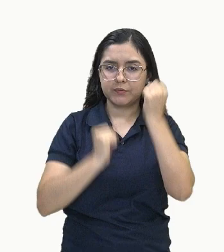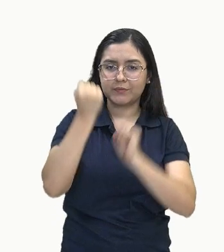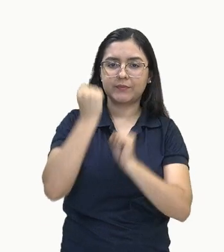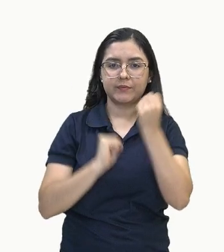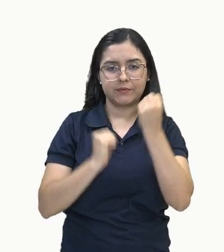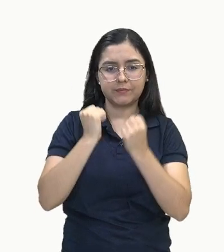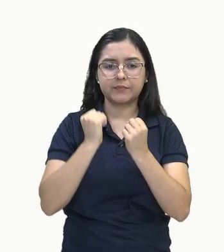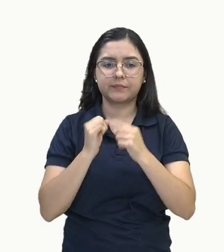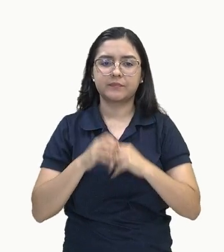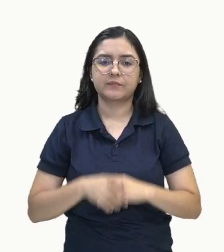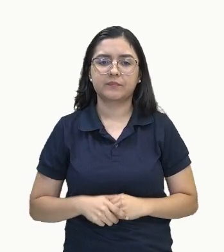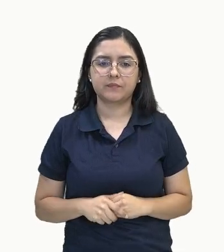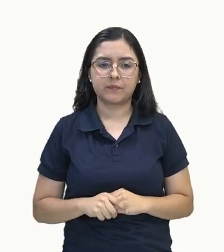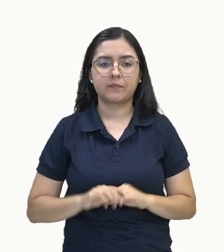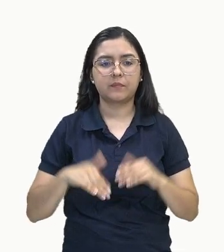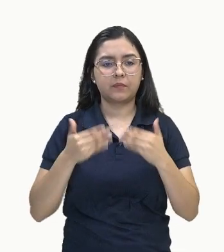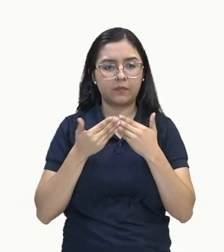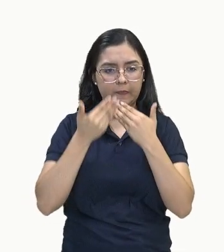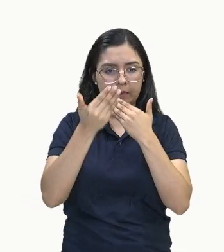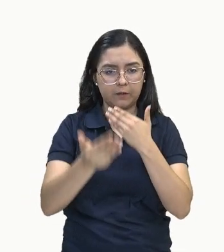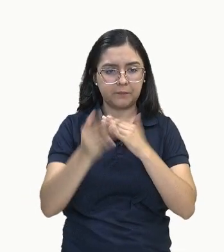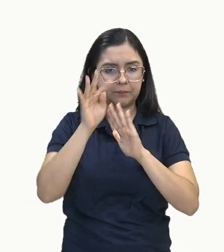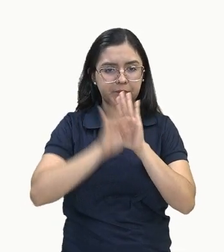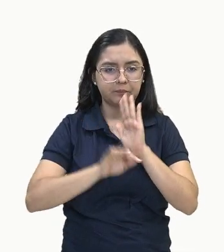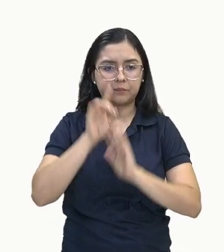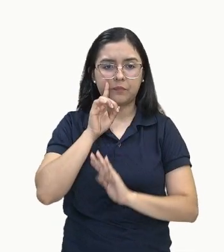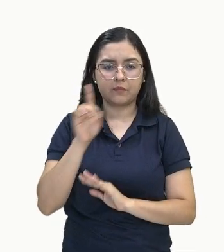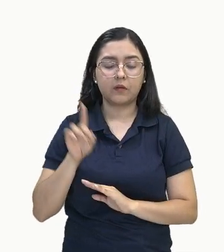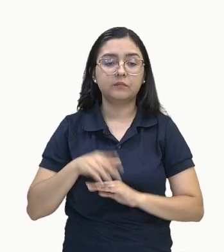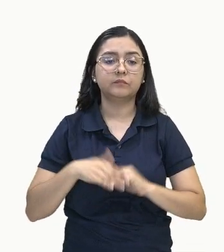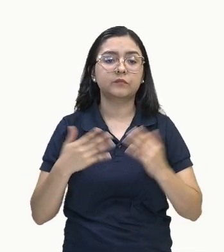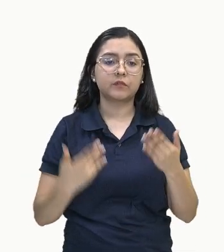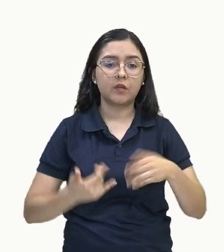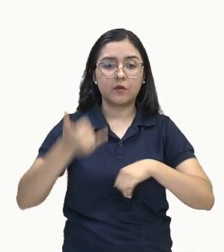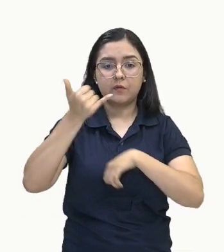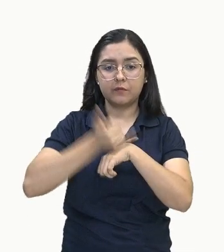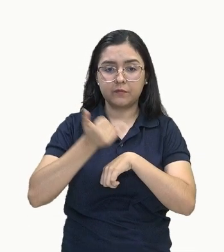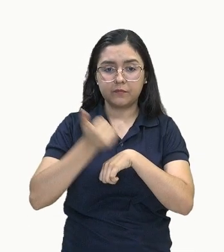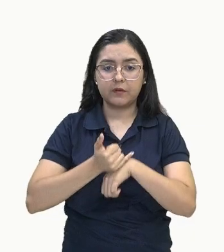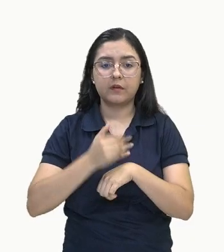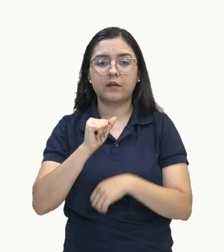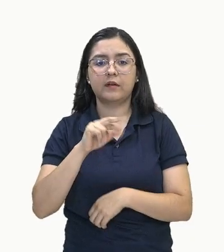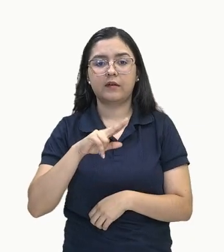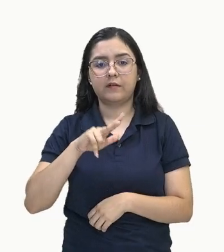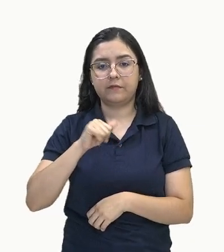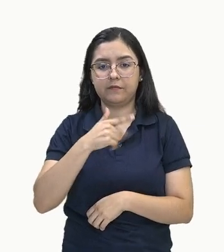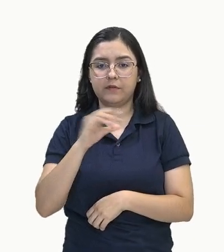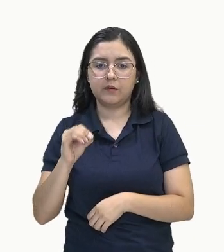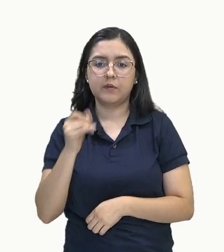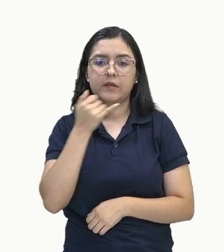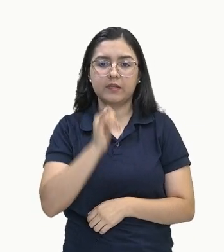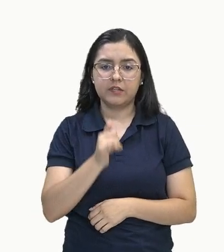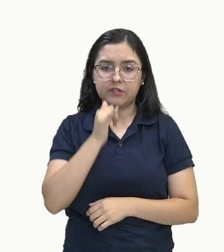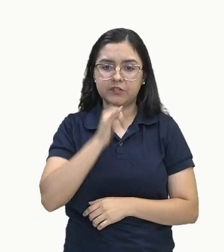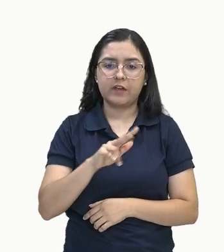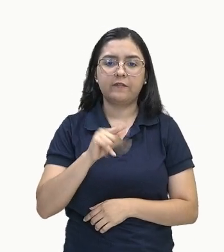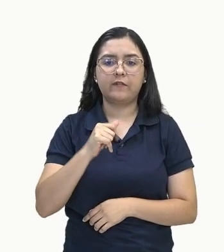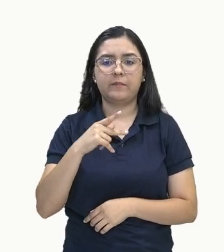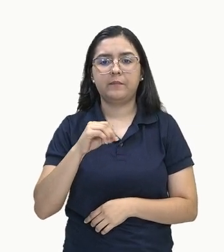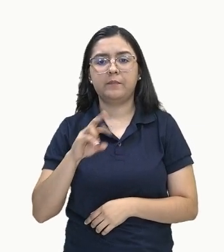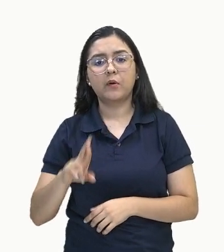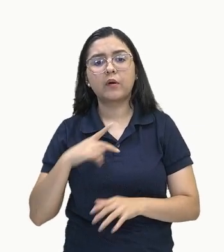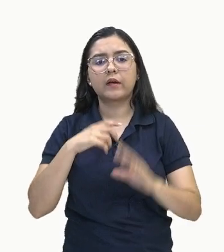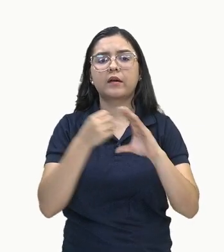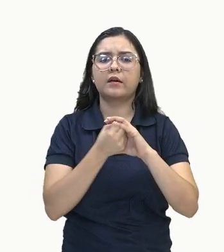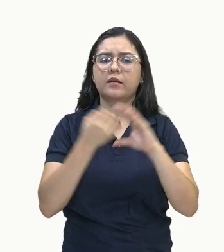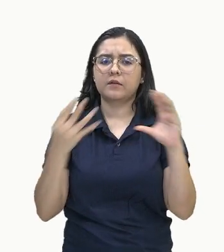industrialização. Vamos adiante com o texto. O ferro, o carvão e a energia a vapor,